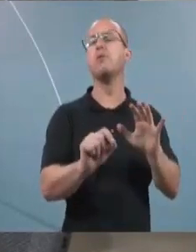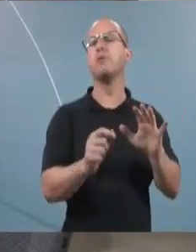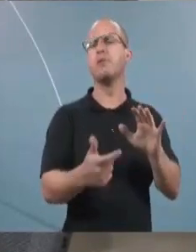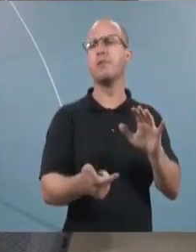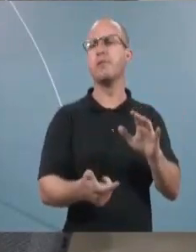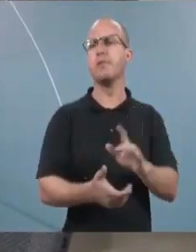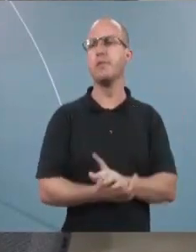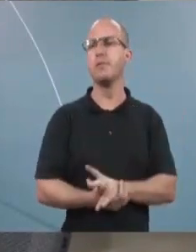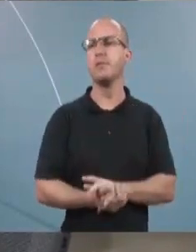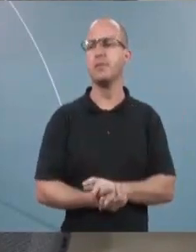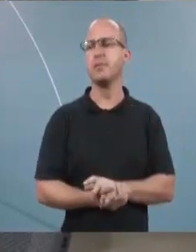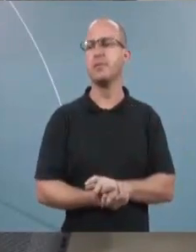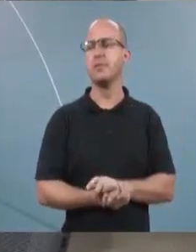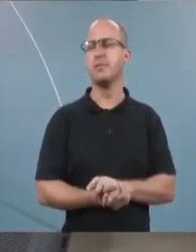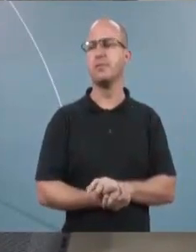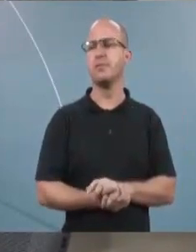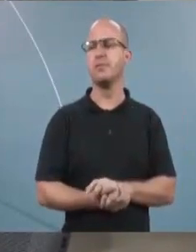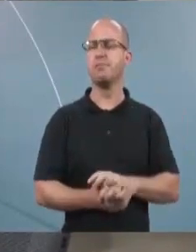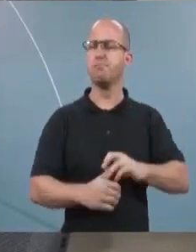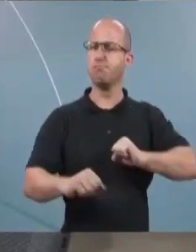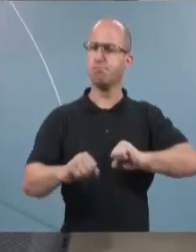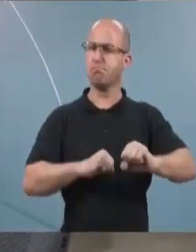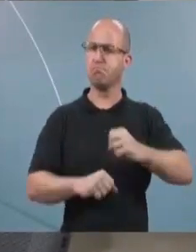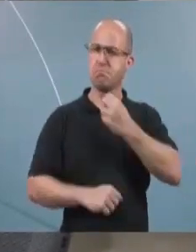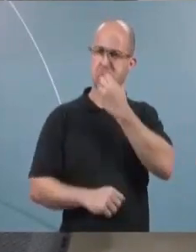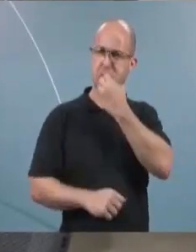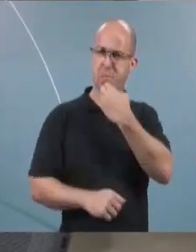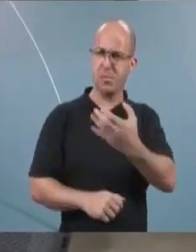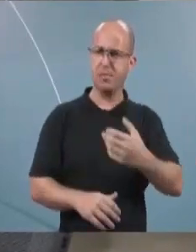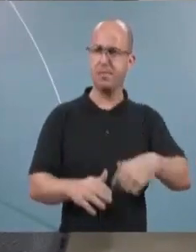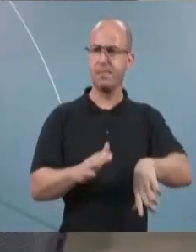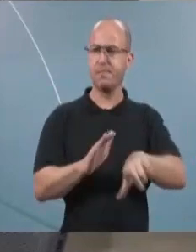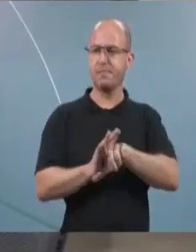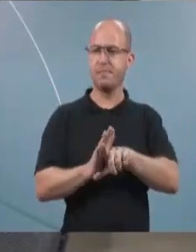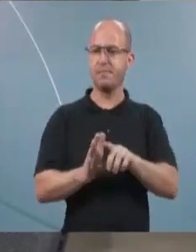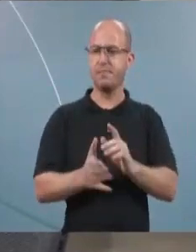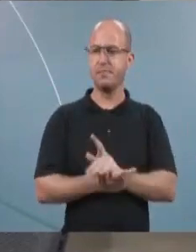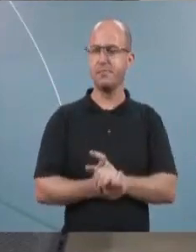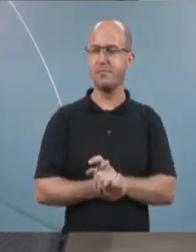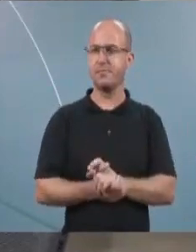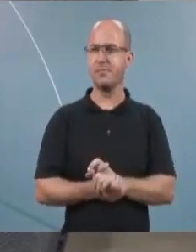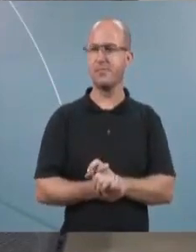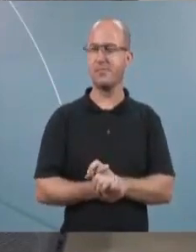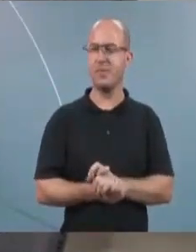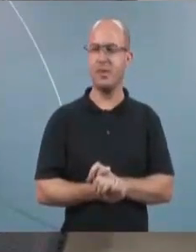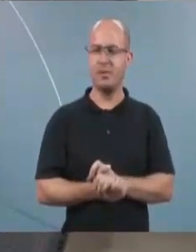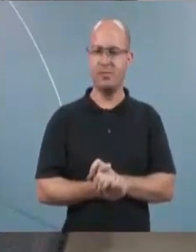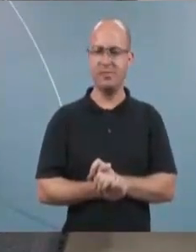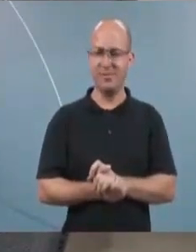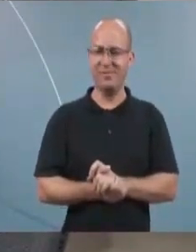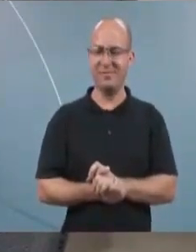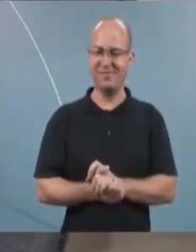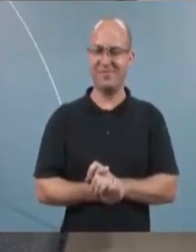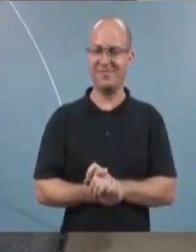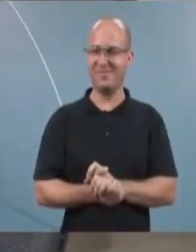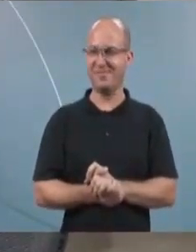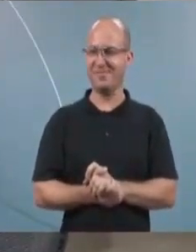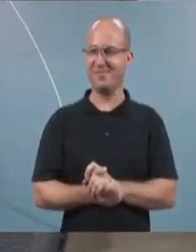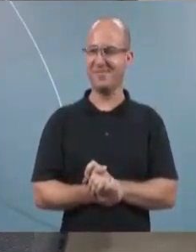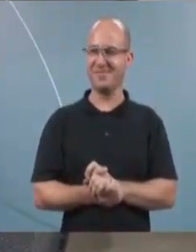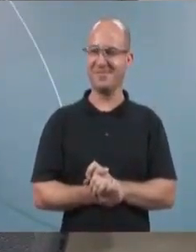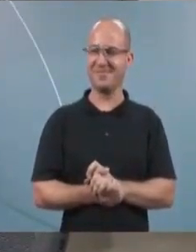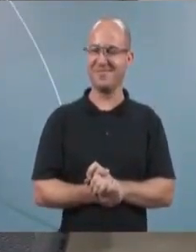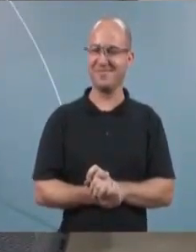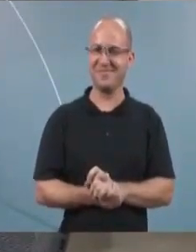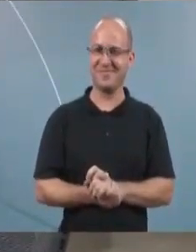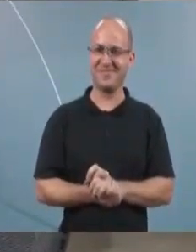ilegal Esse é um bom debate pra gente fazer aqui o que é que é legal e o que é que não é ilegal mas senhor presidente eu queria dizer que